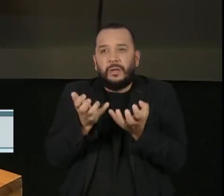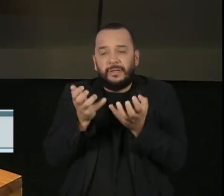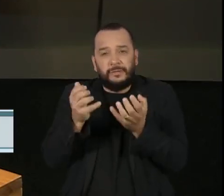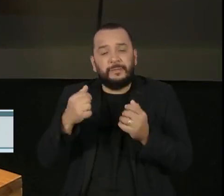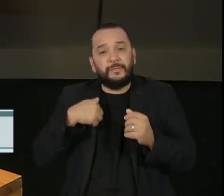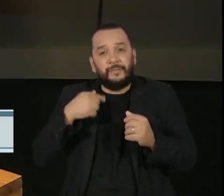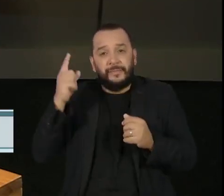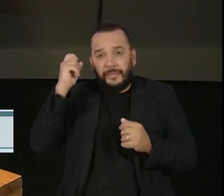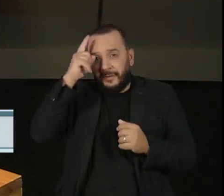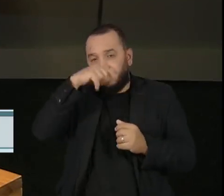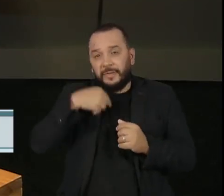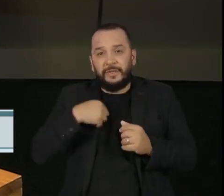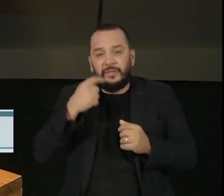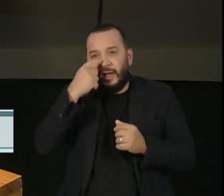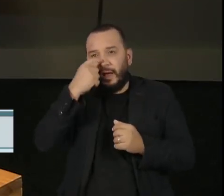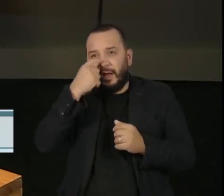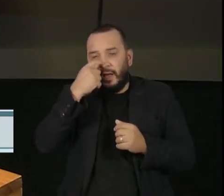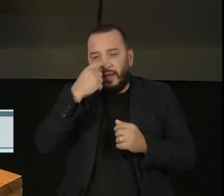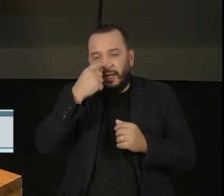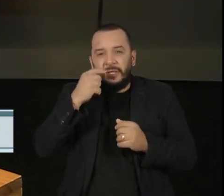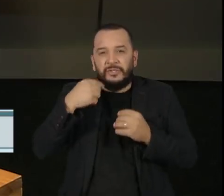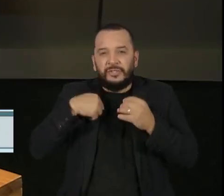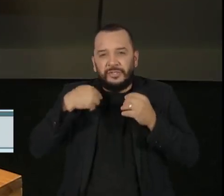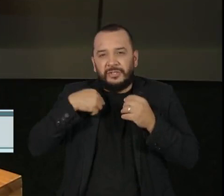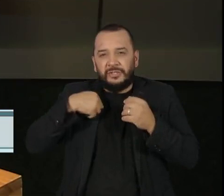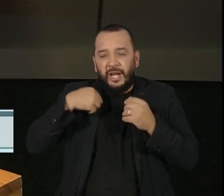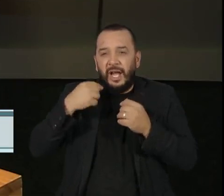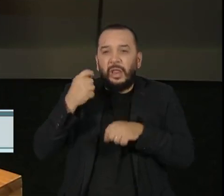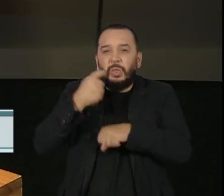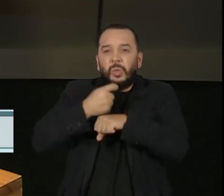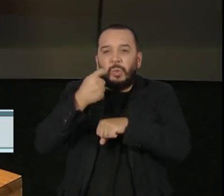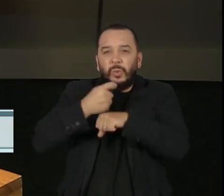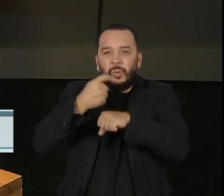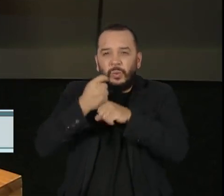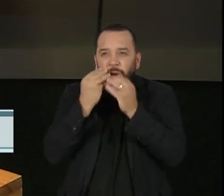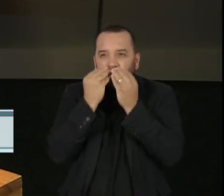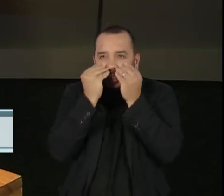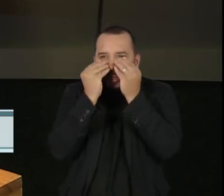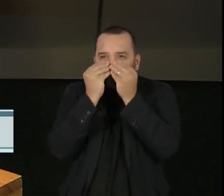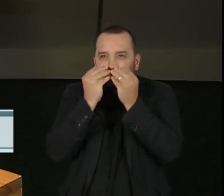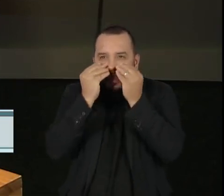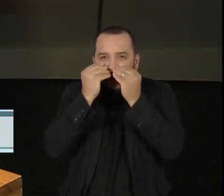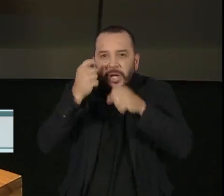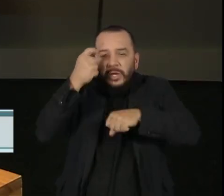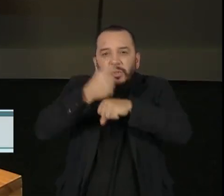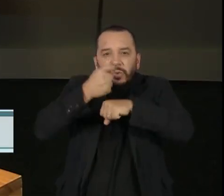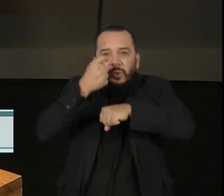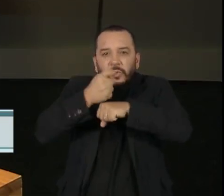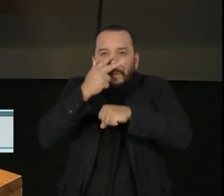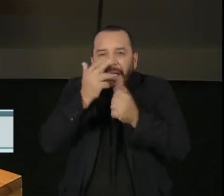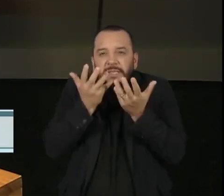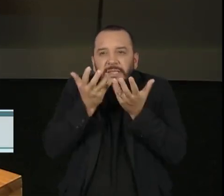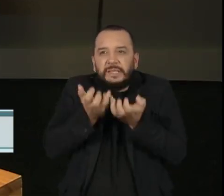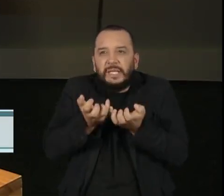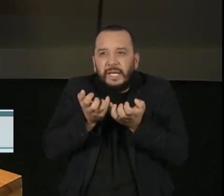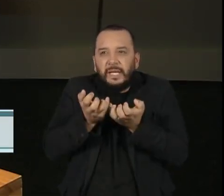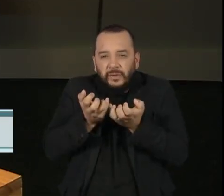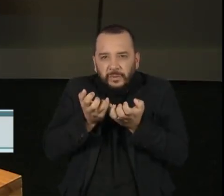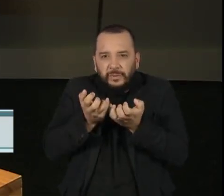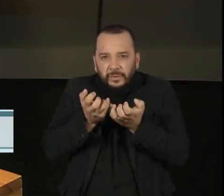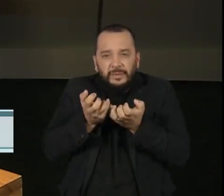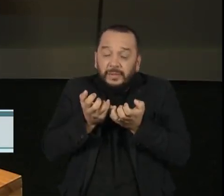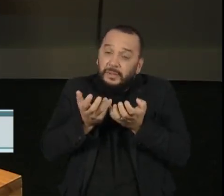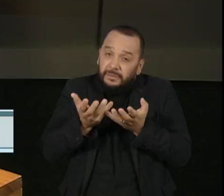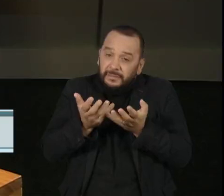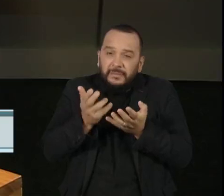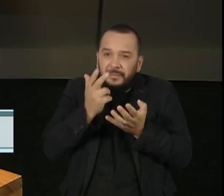difícil de transportar. Ele endurece, tanto pela desidratação, pelo ar seco, como se você colocasse gelatina na geladeira.